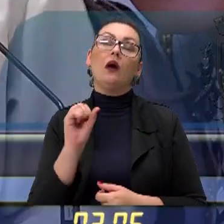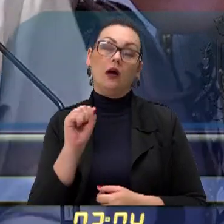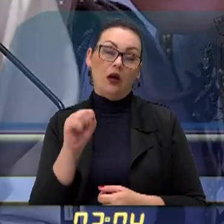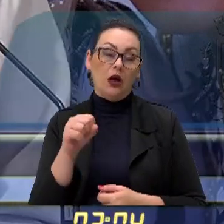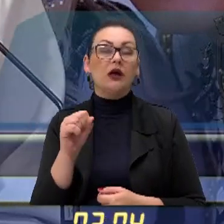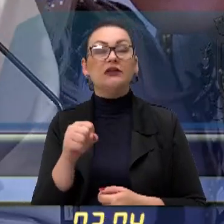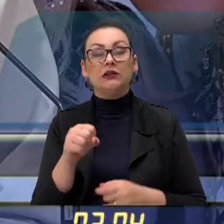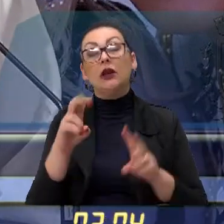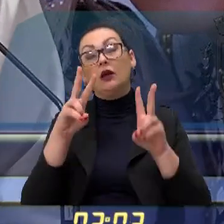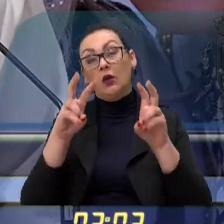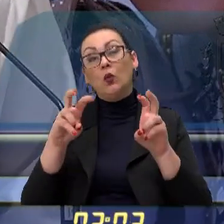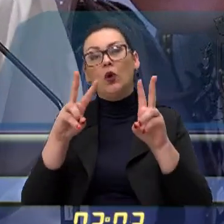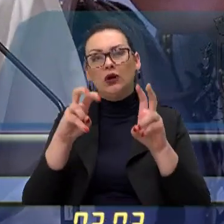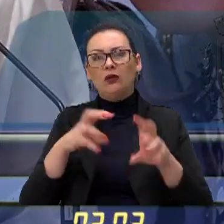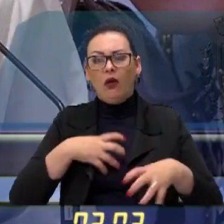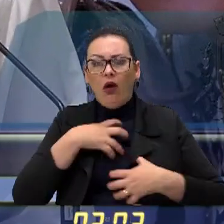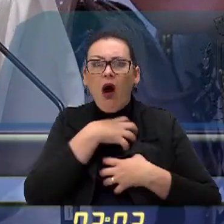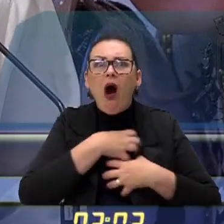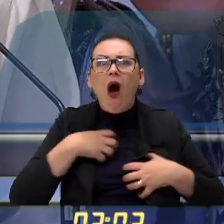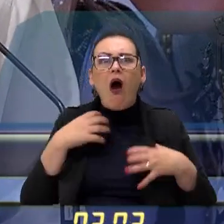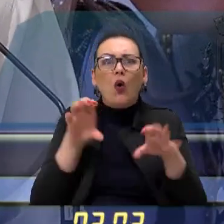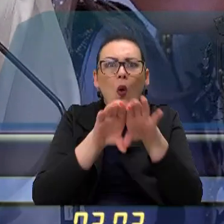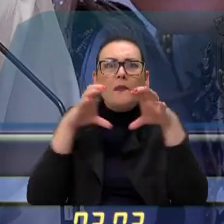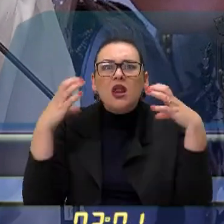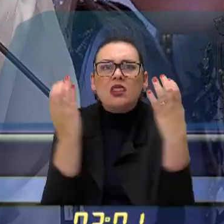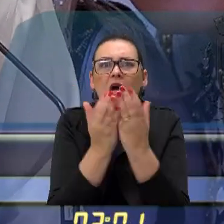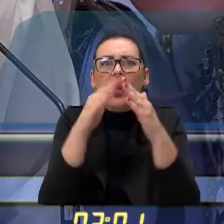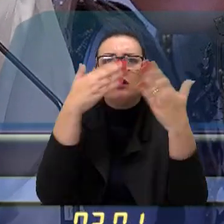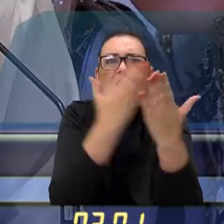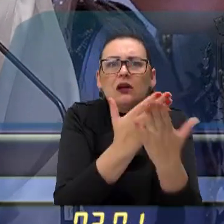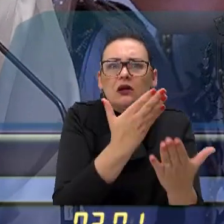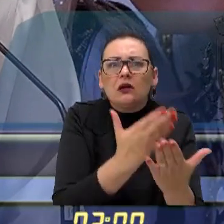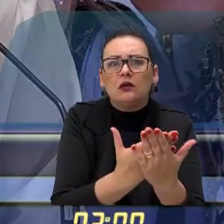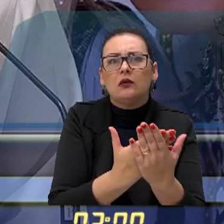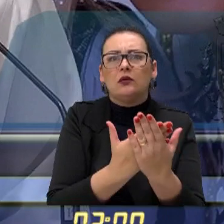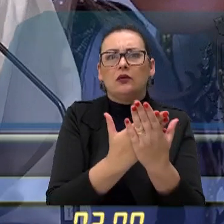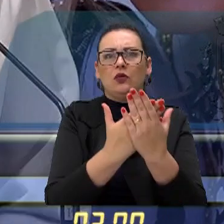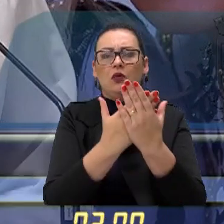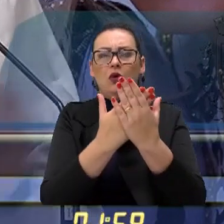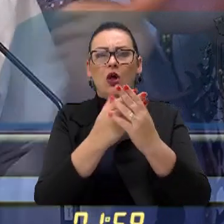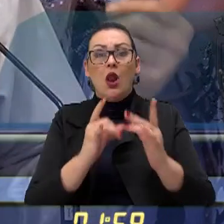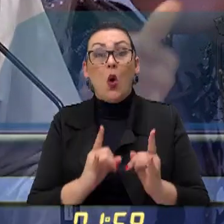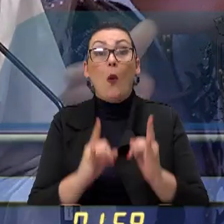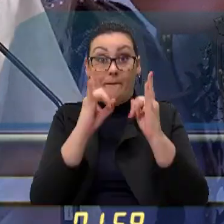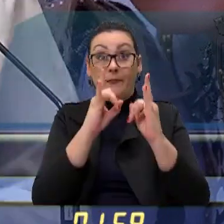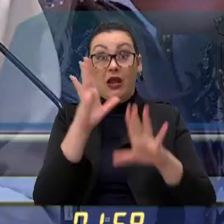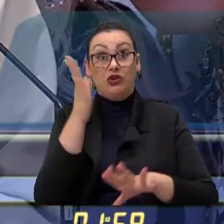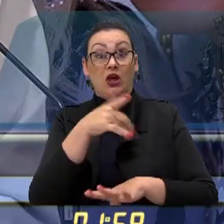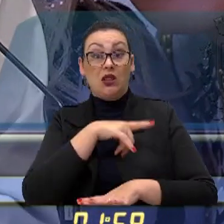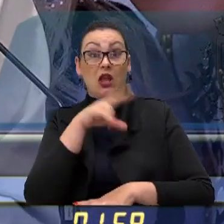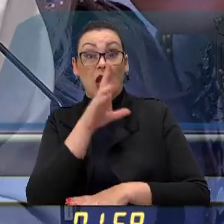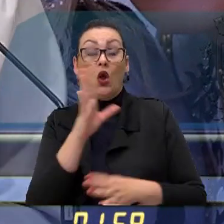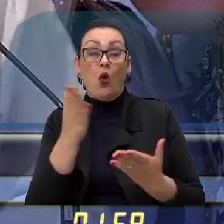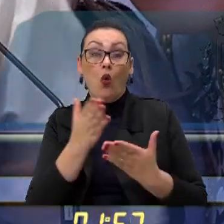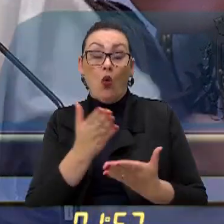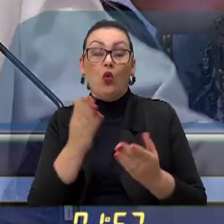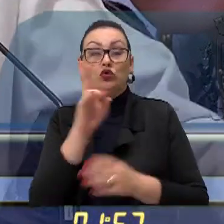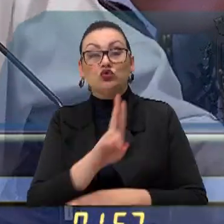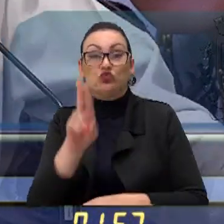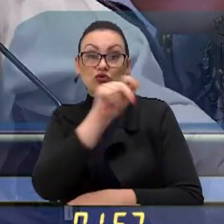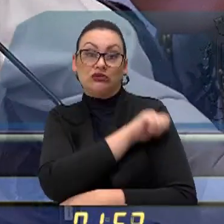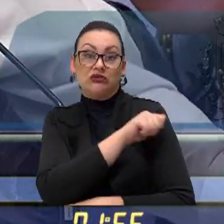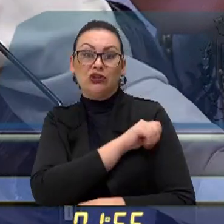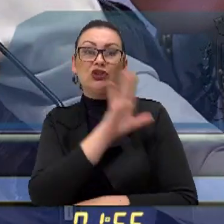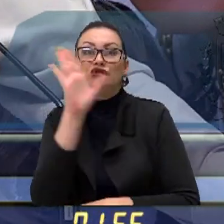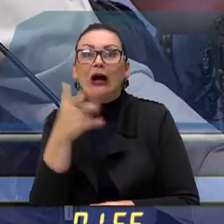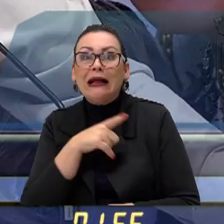Evidentemente que essa questão revoltou a comunidade escolar. O prédio existente, hoje ocupado pelos alunos,